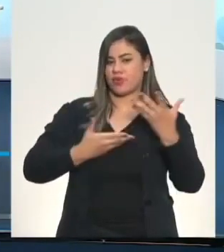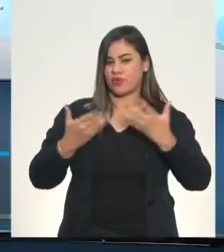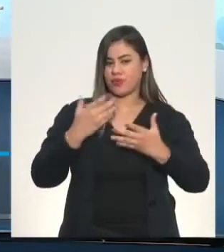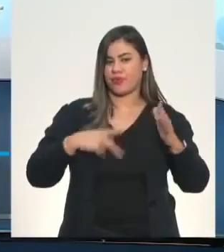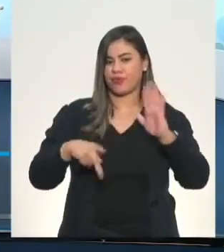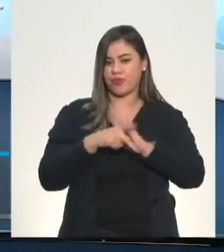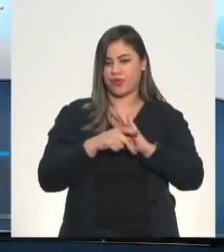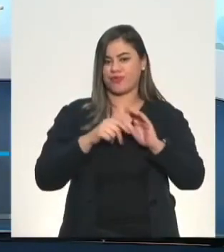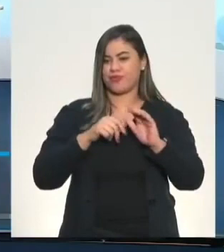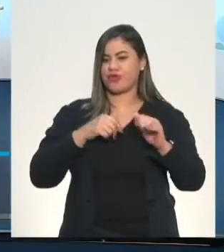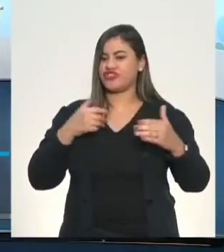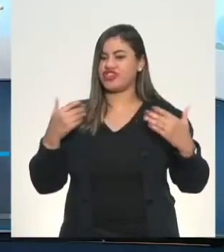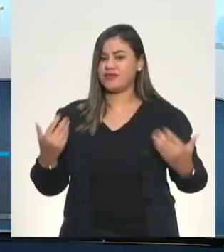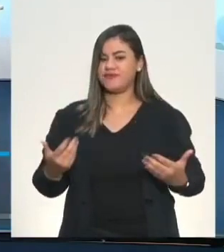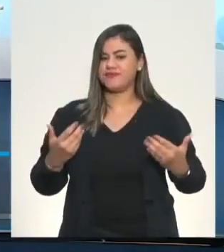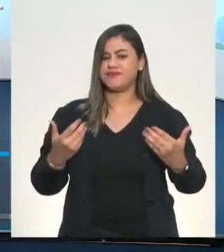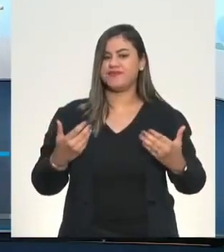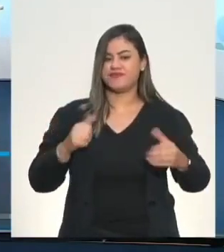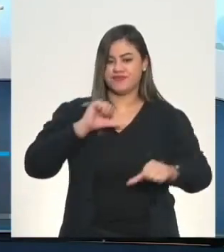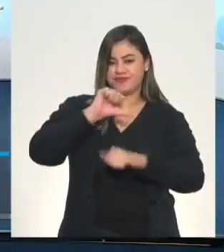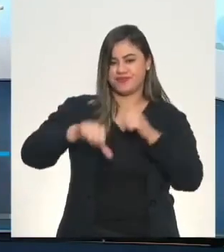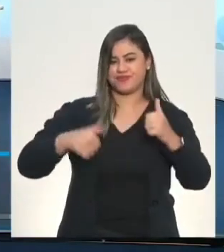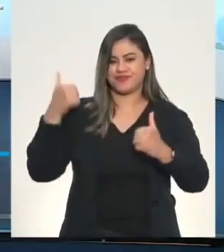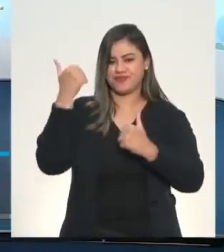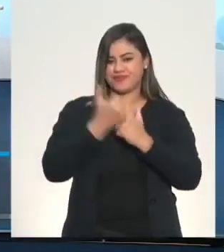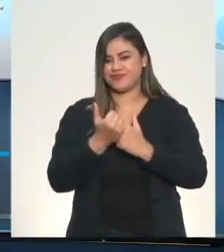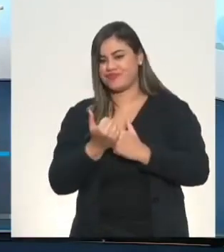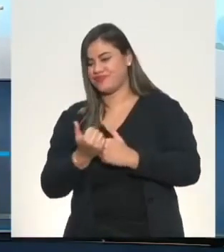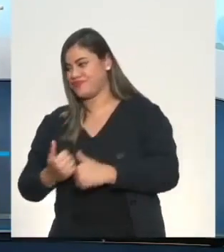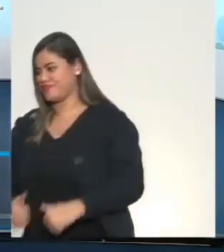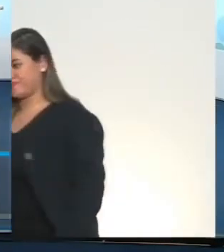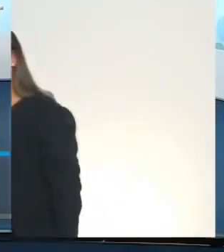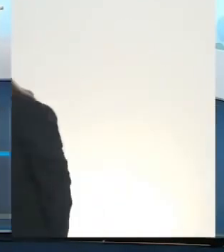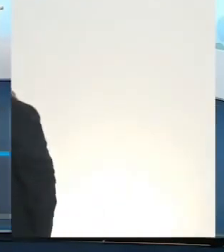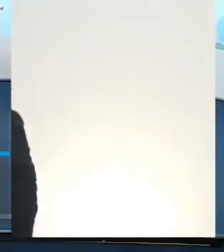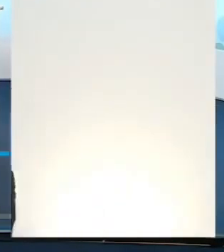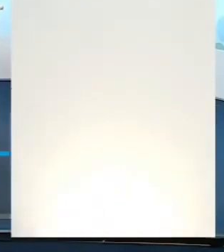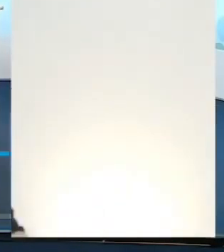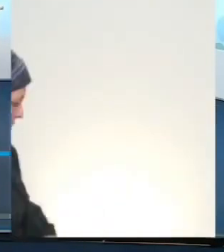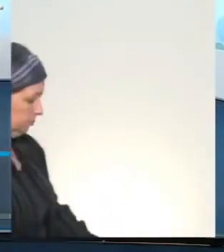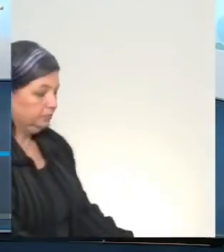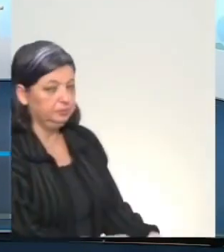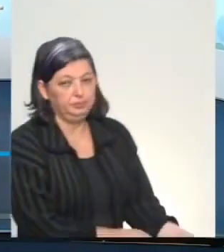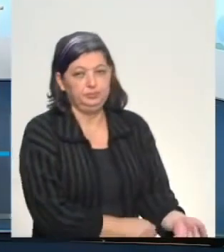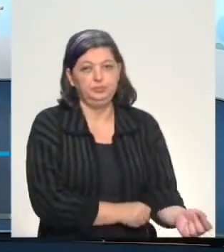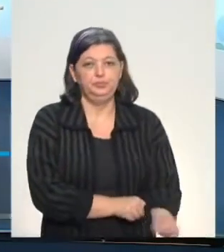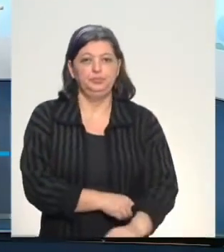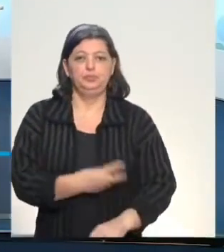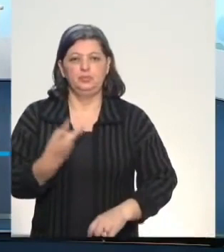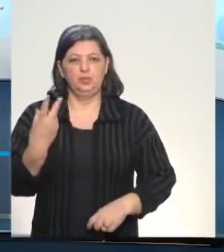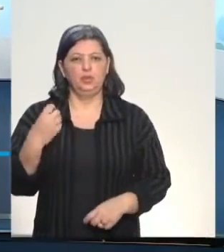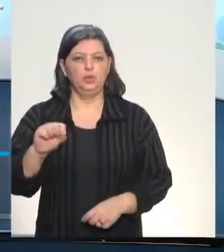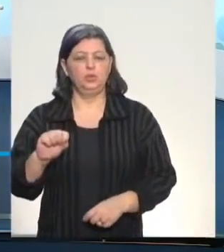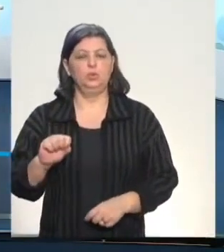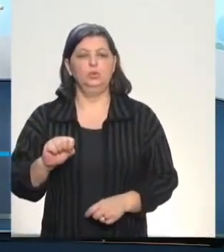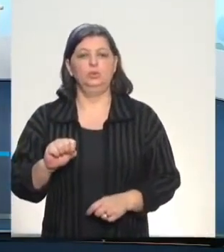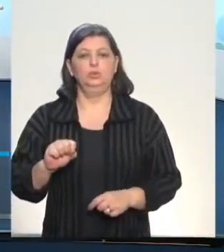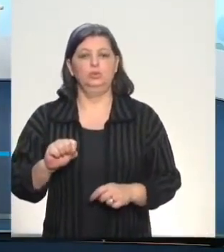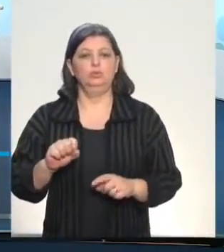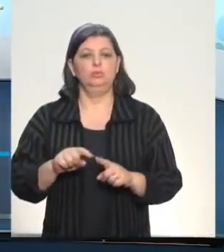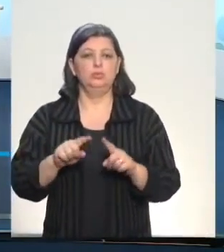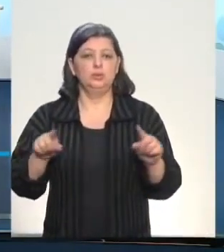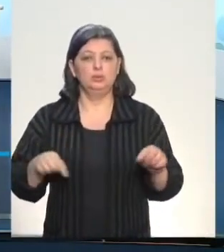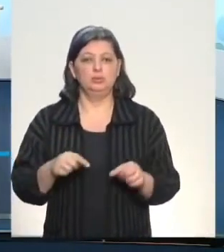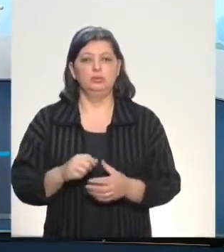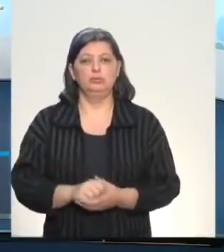elas. Olha, temos, então, portanto, 14 retângulos e 28 círculos sem muitos problemas. Beleza? Tem